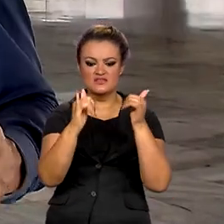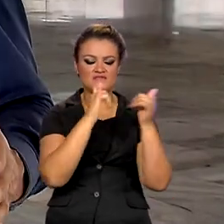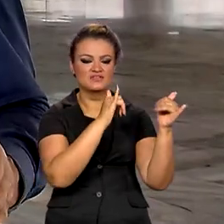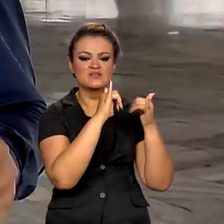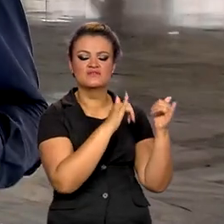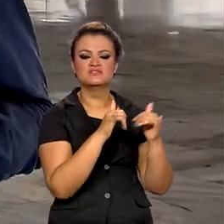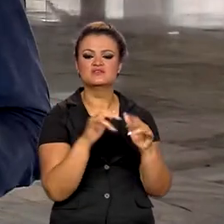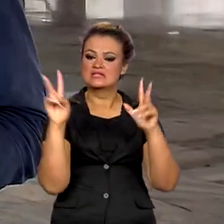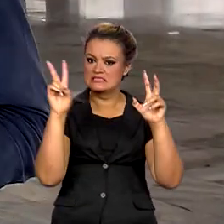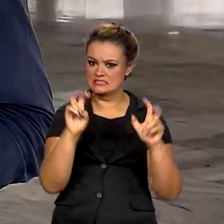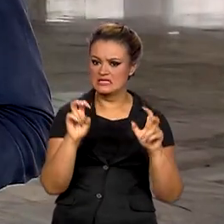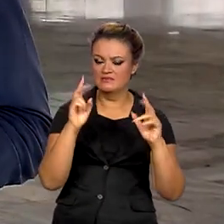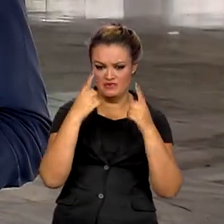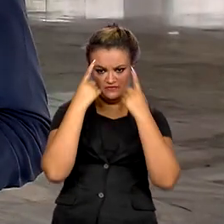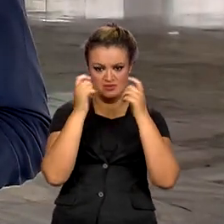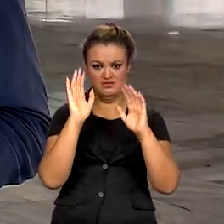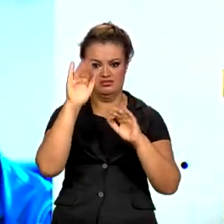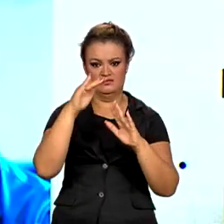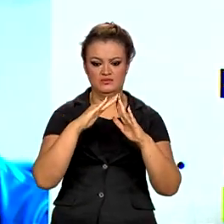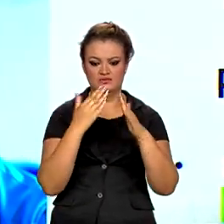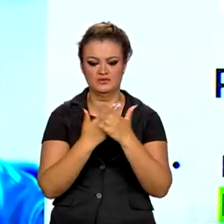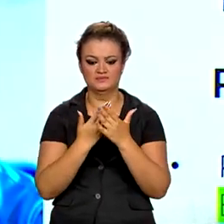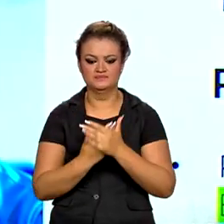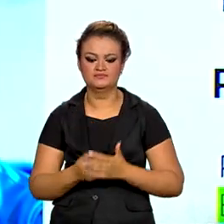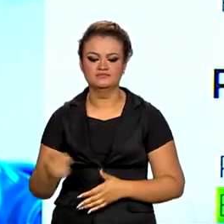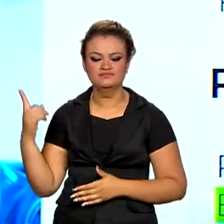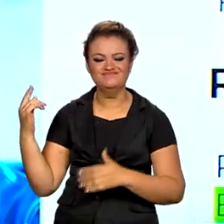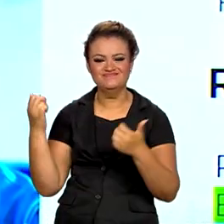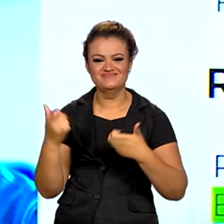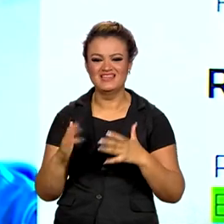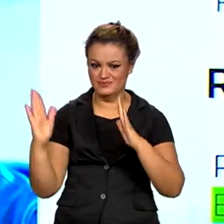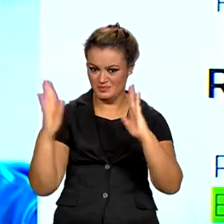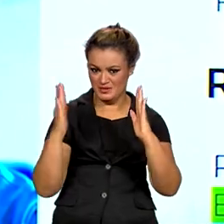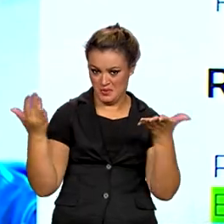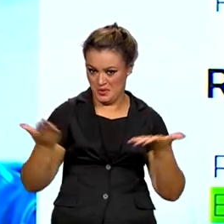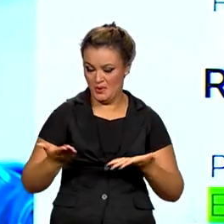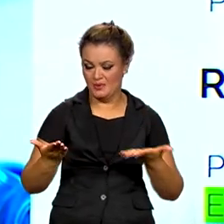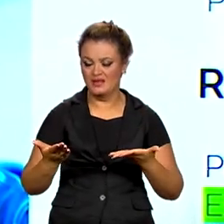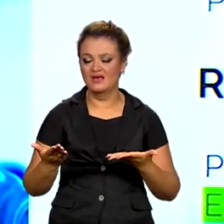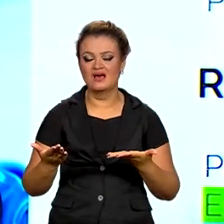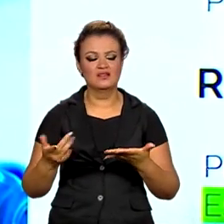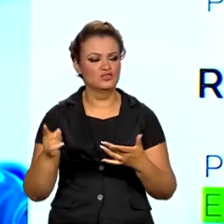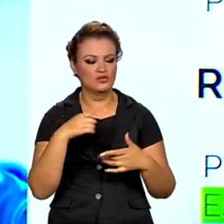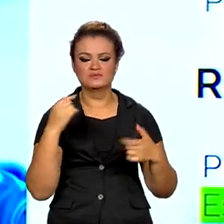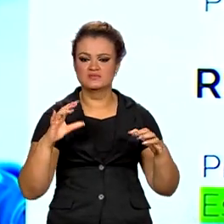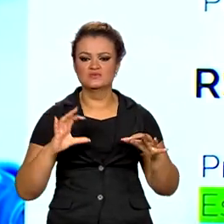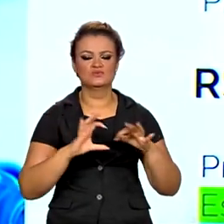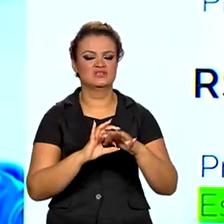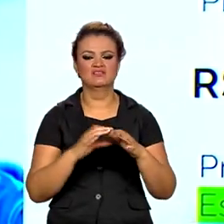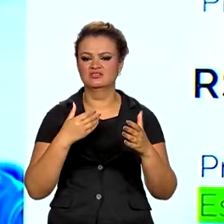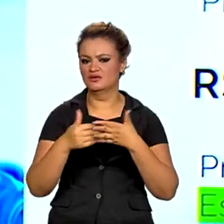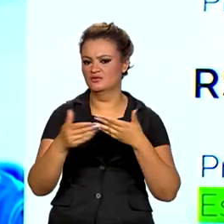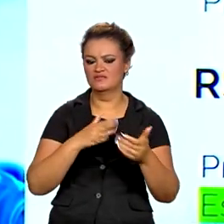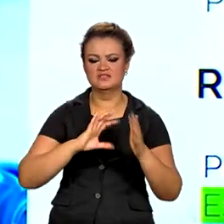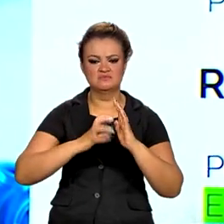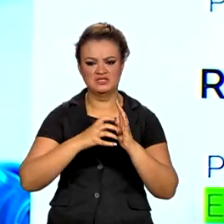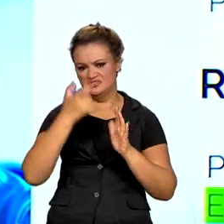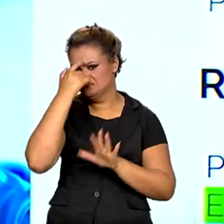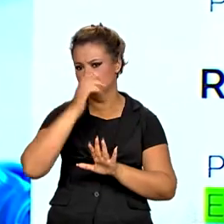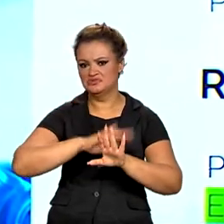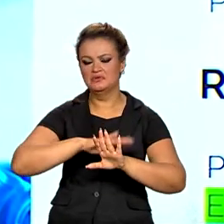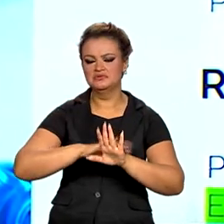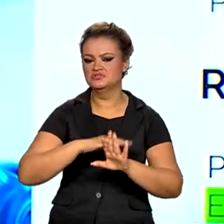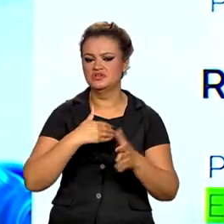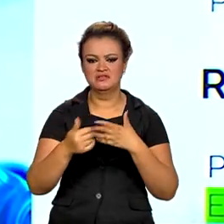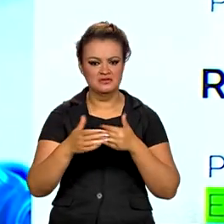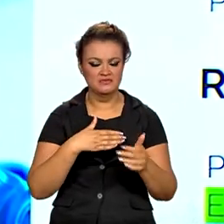para tratar da violência nas escolas. Esse é o momento de nos unirmos a todos, independente de questões políticas, partidárias ou ideológicas.